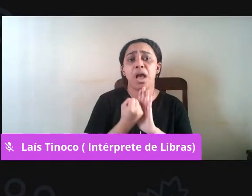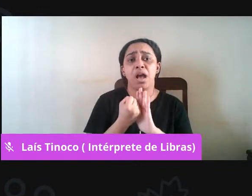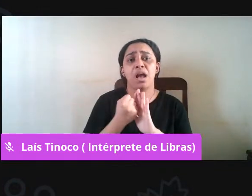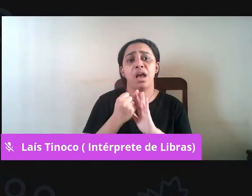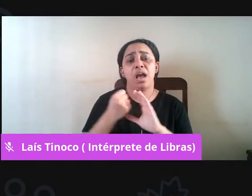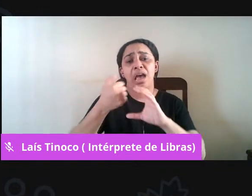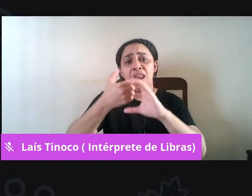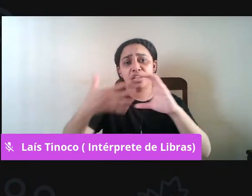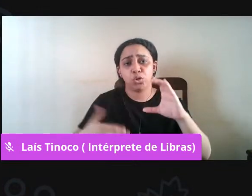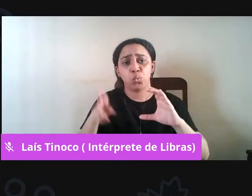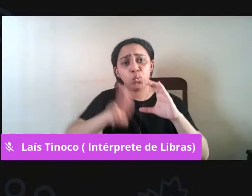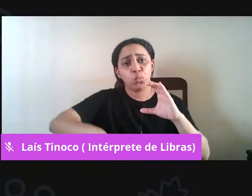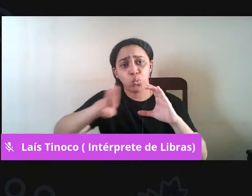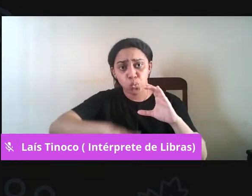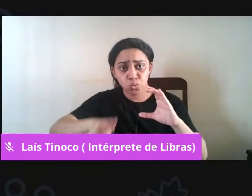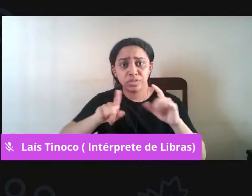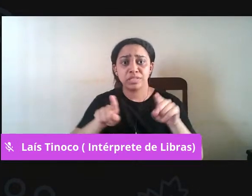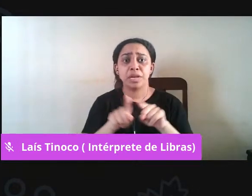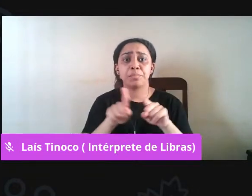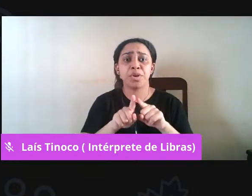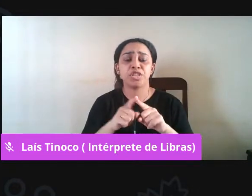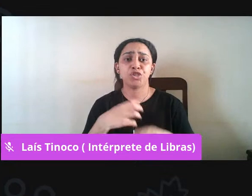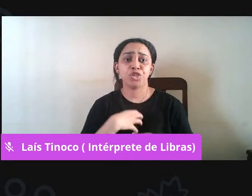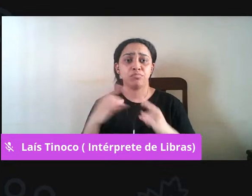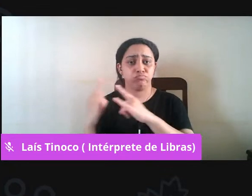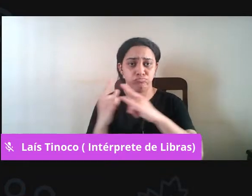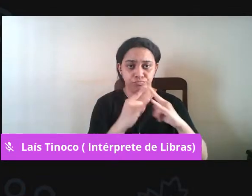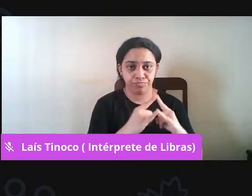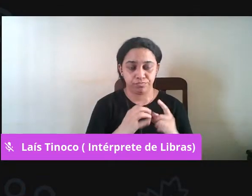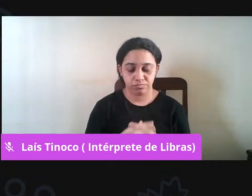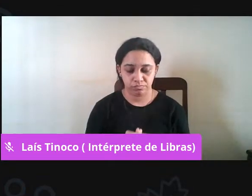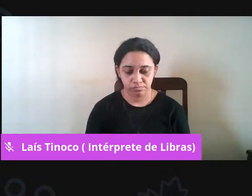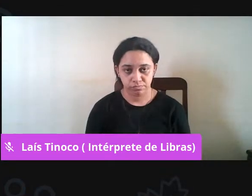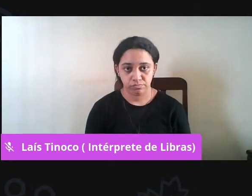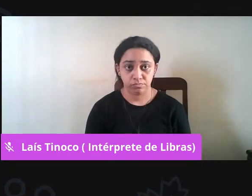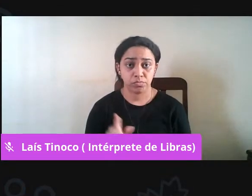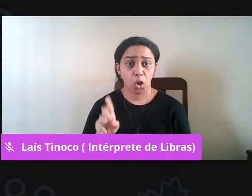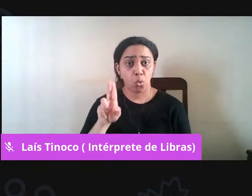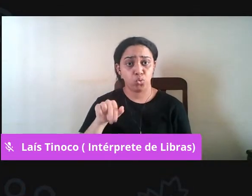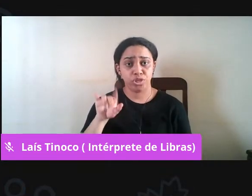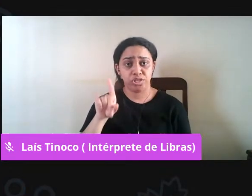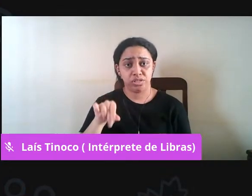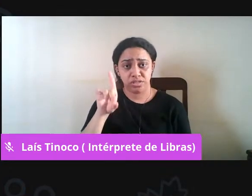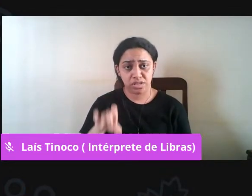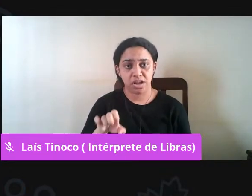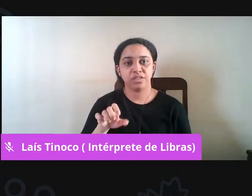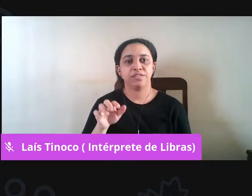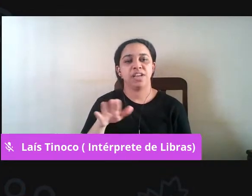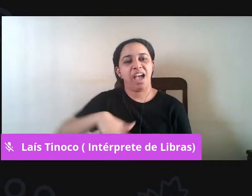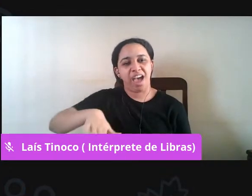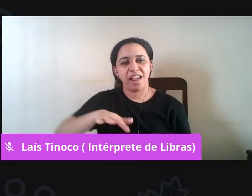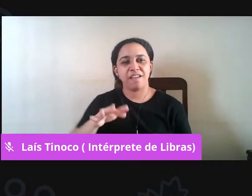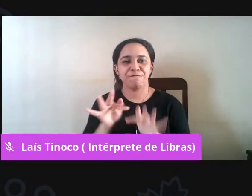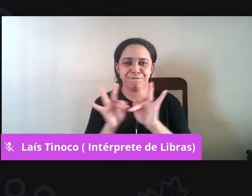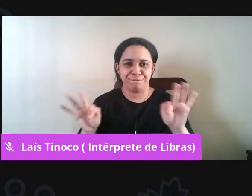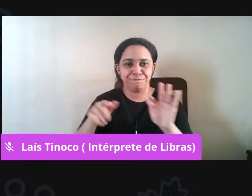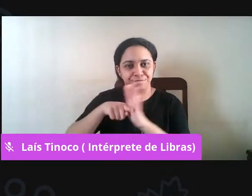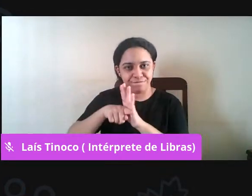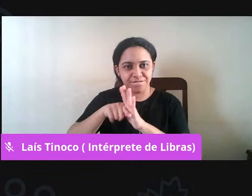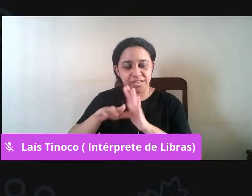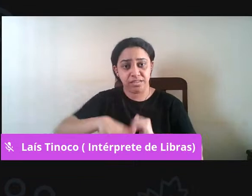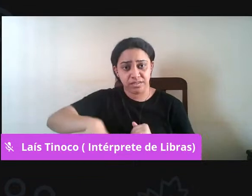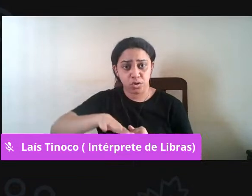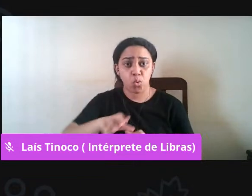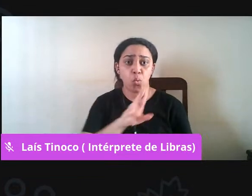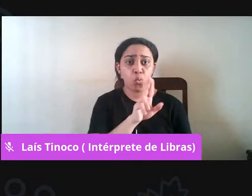e institucionalização. Vejamos o que ele diz. As unidades fraseológicas, objeto da fraseologia, são unidades